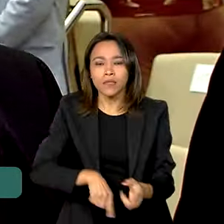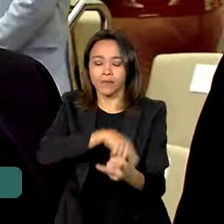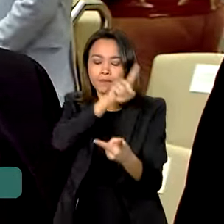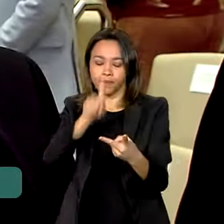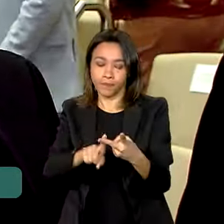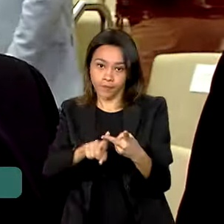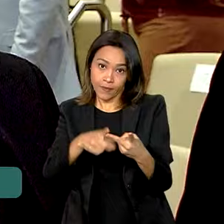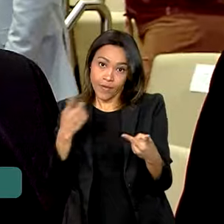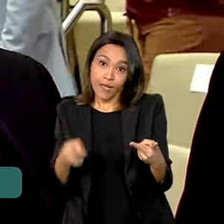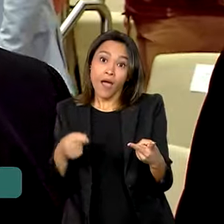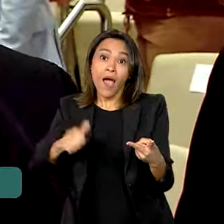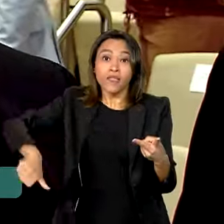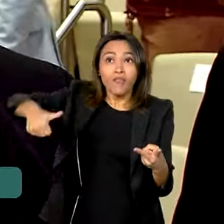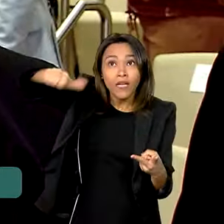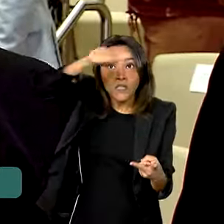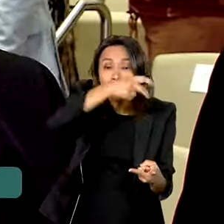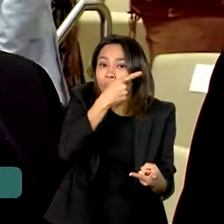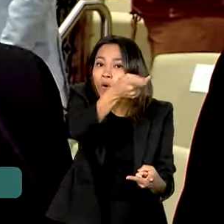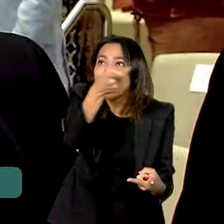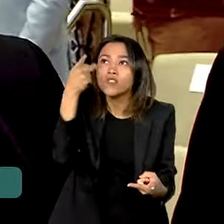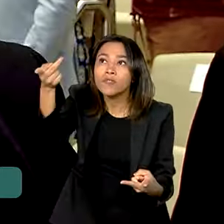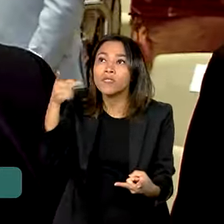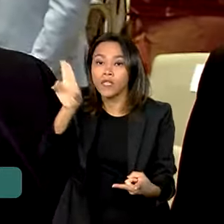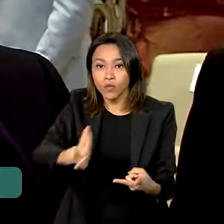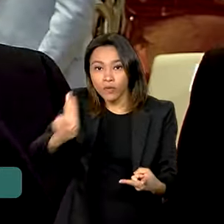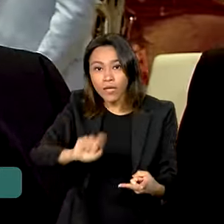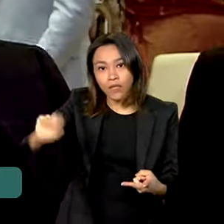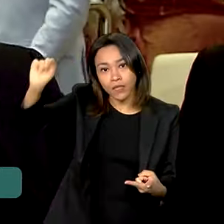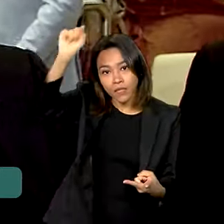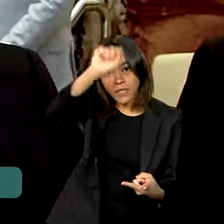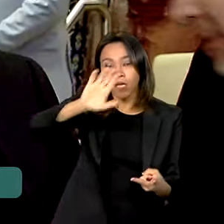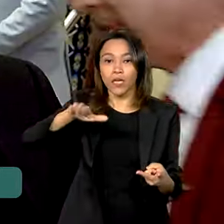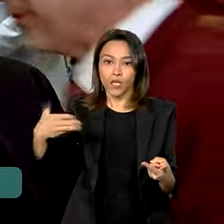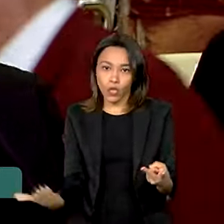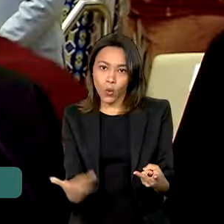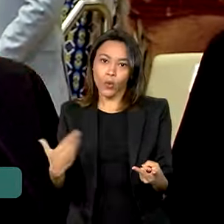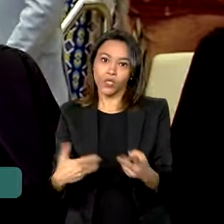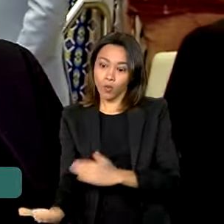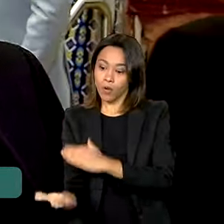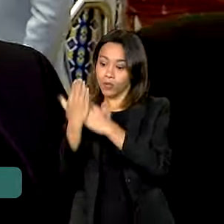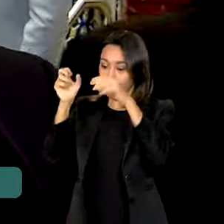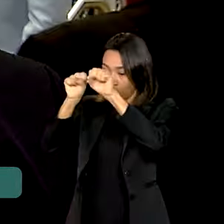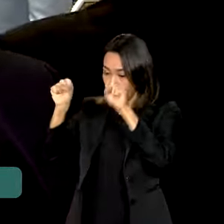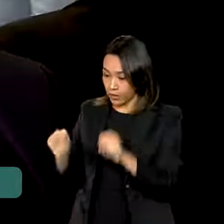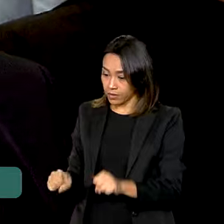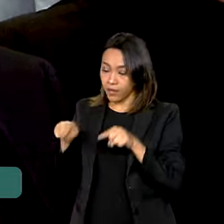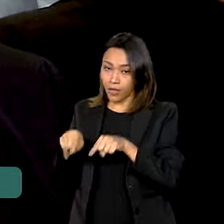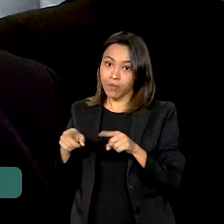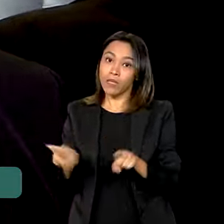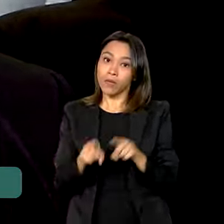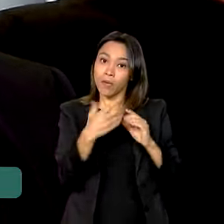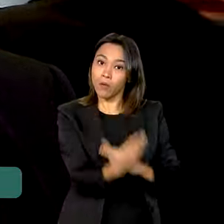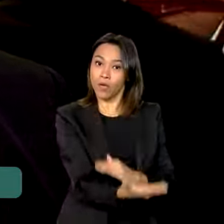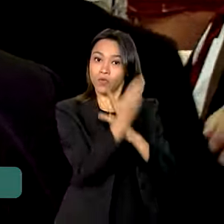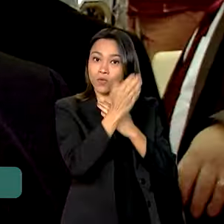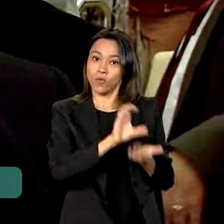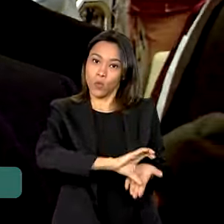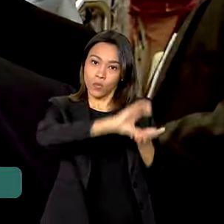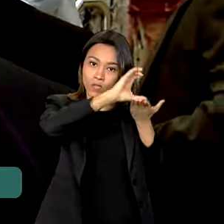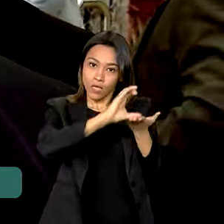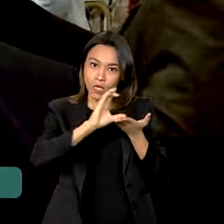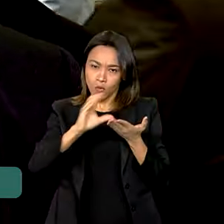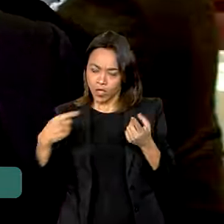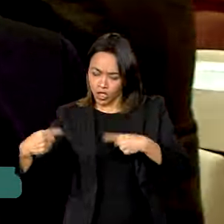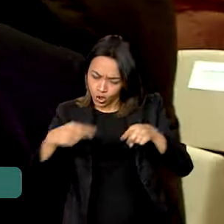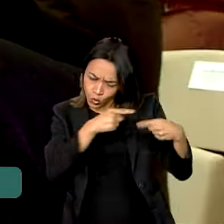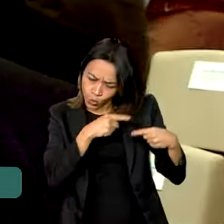eh de visitas e todo um processo que hoje por meio dos sinais e do conais que que é o conselho que que discute